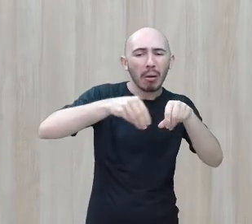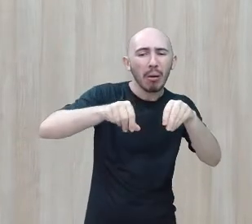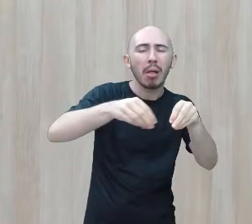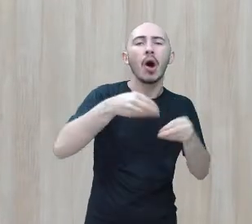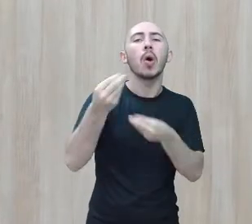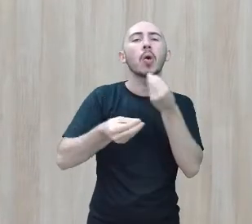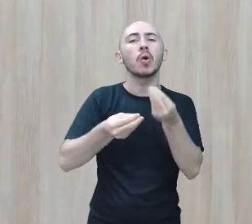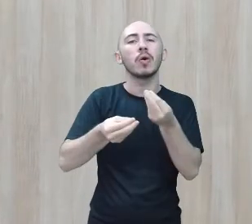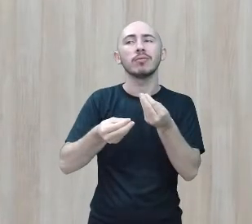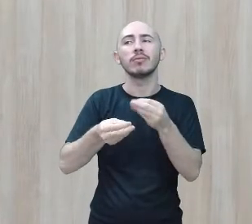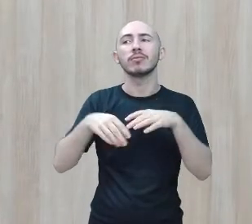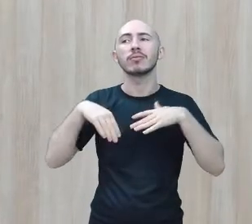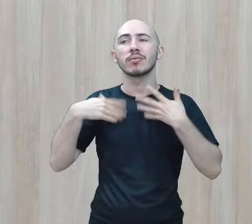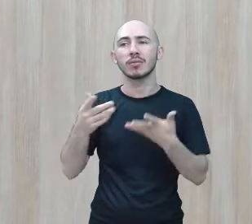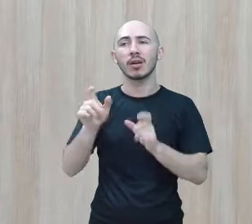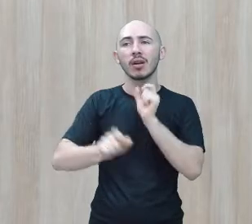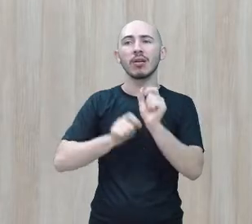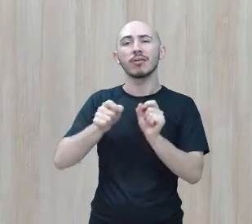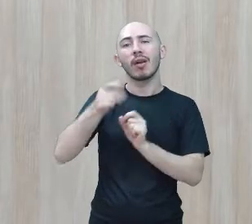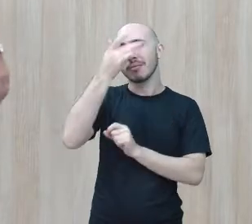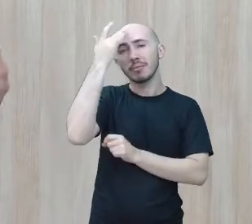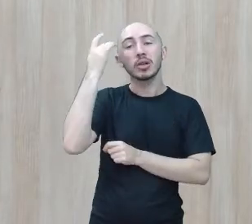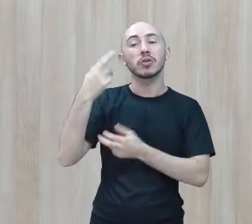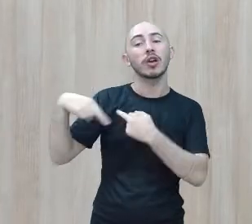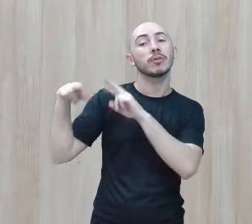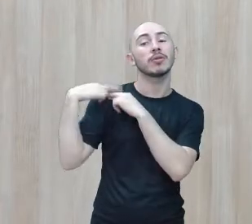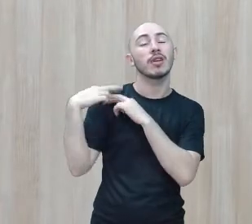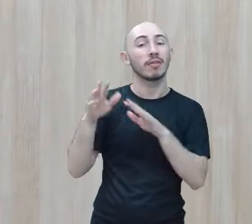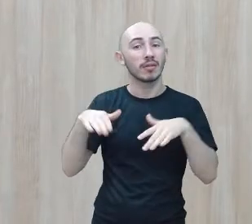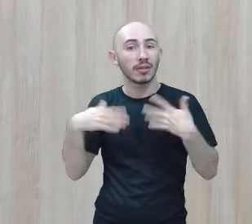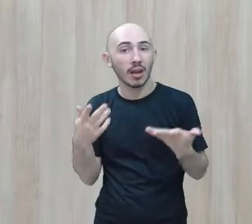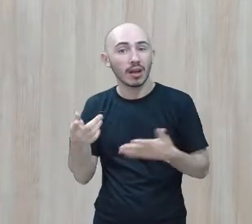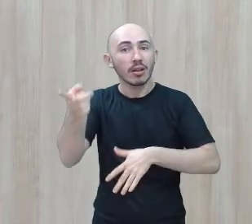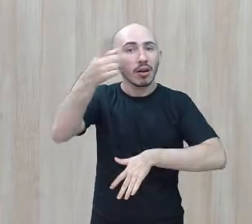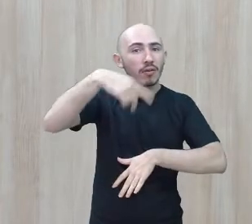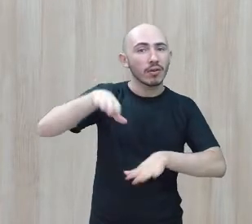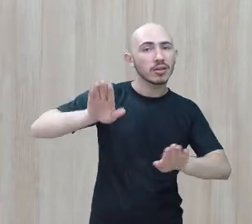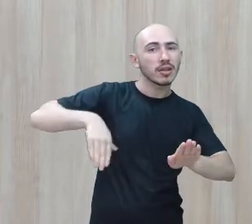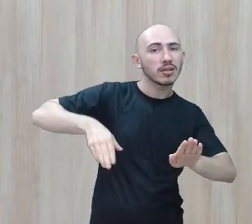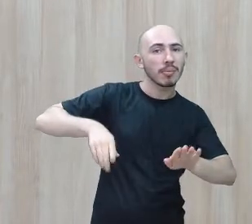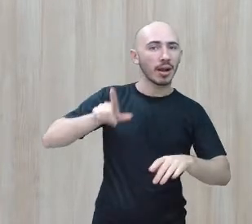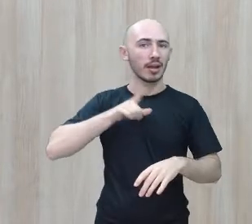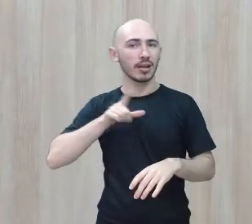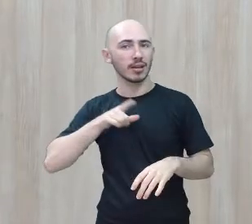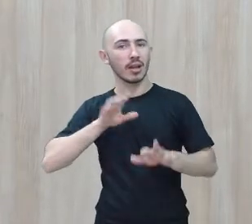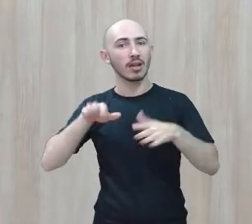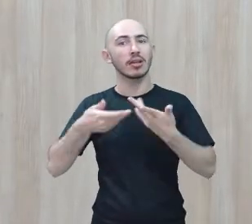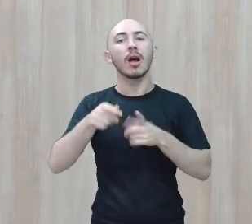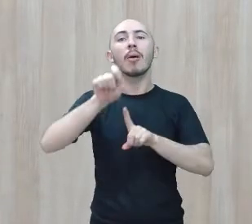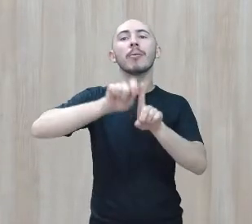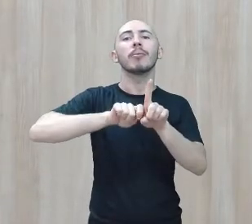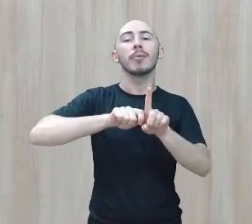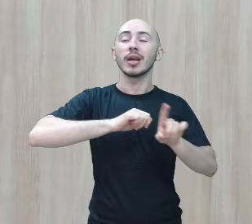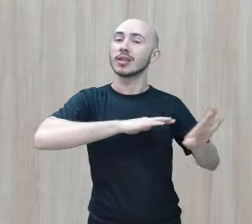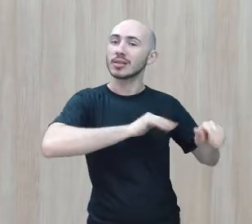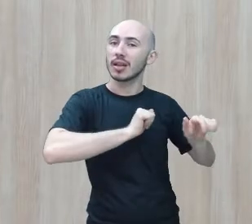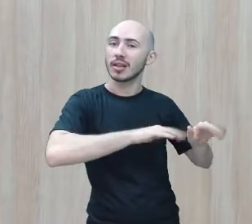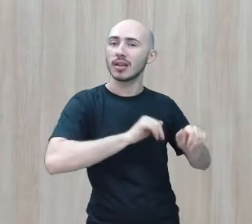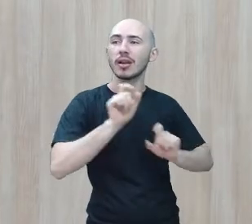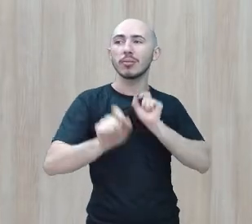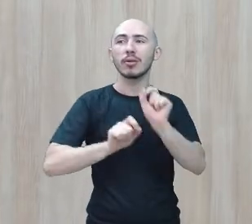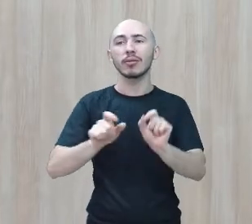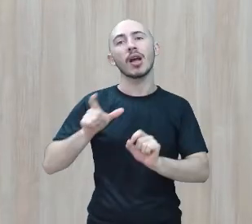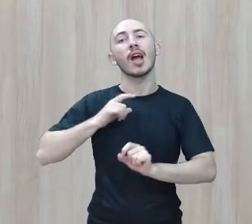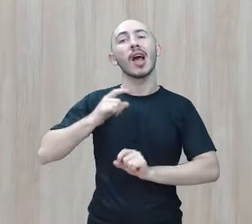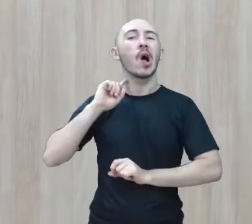que vão aí os culpados? E o que é que vocês estão fazendo nas praias? Daqui a pouco está todo mundo aí, chegando setembro. Às vezes não é a mancha, mas é